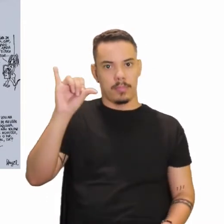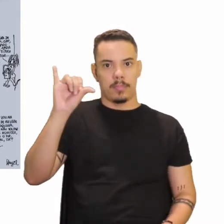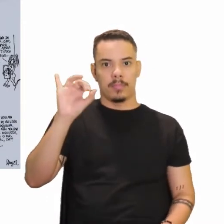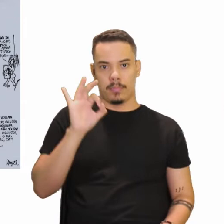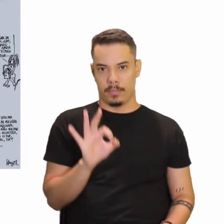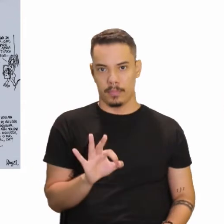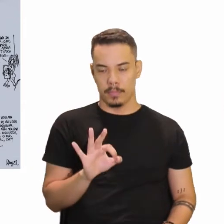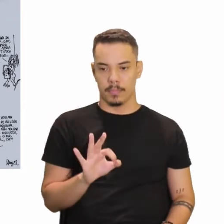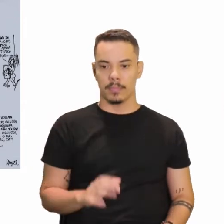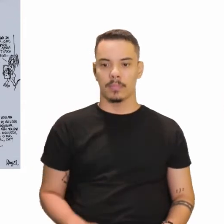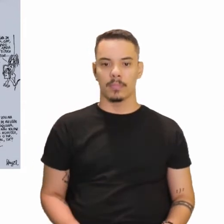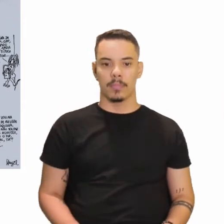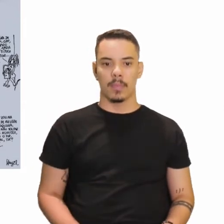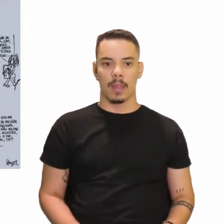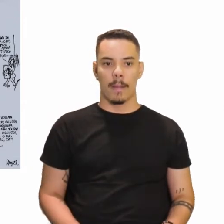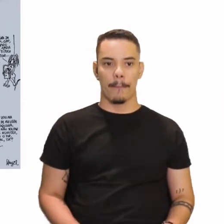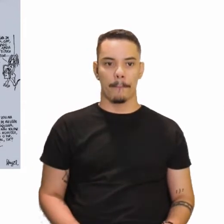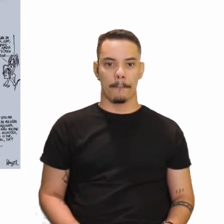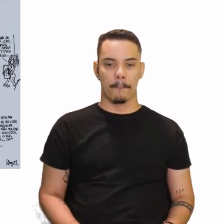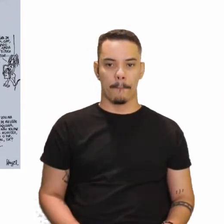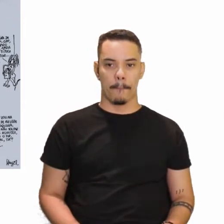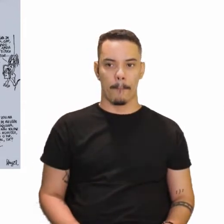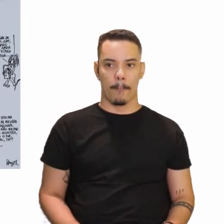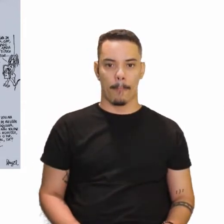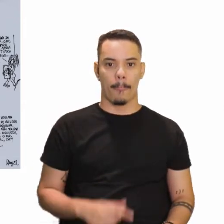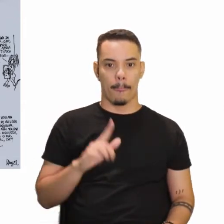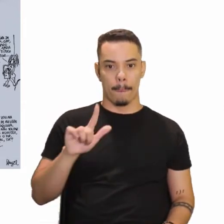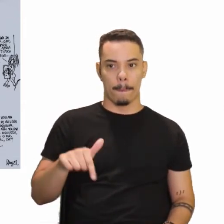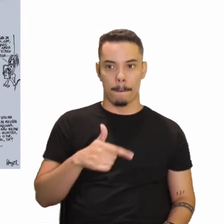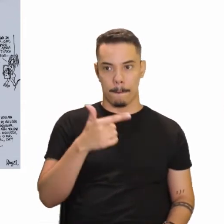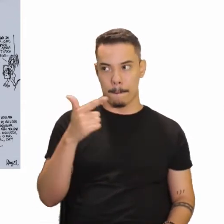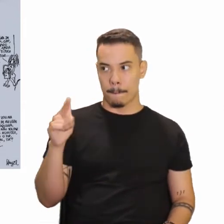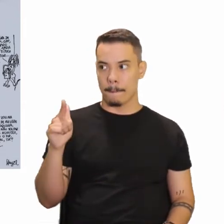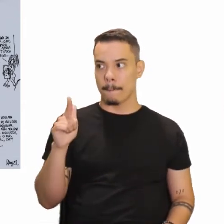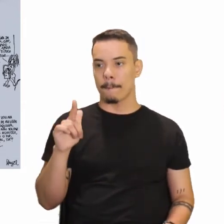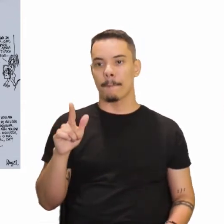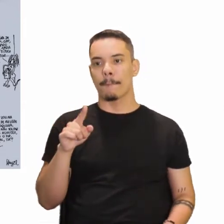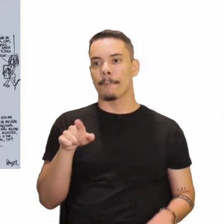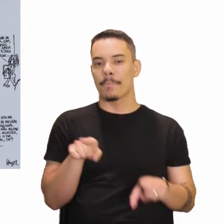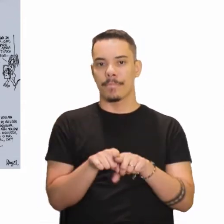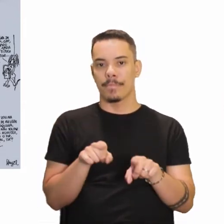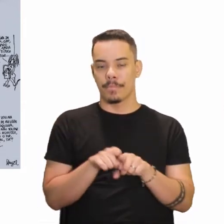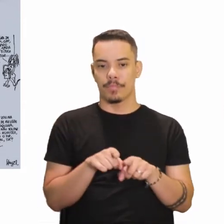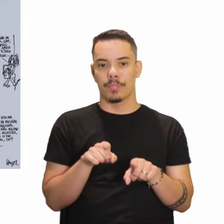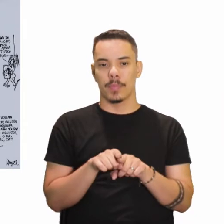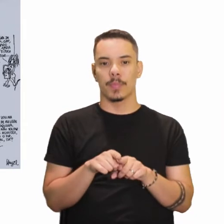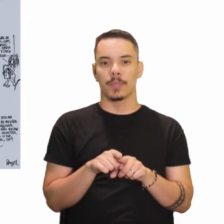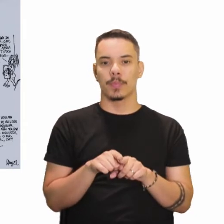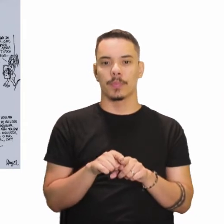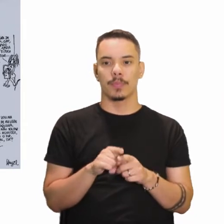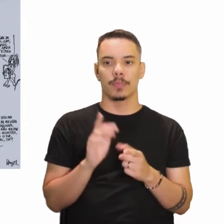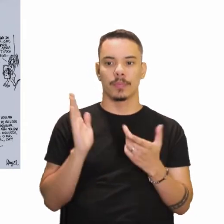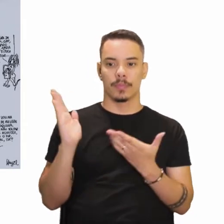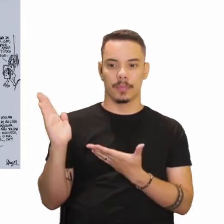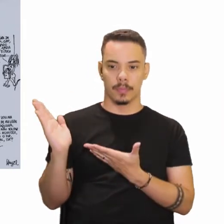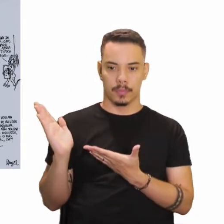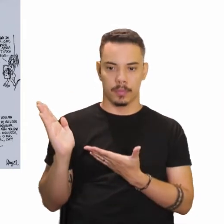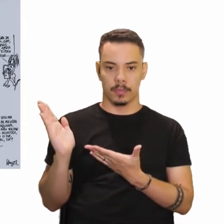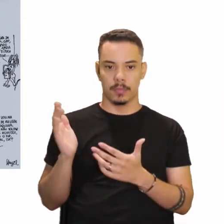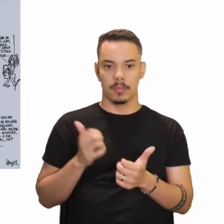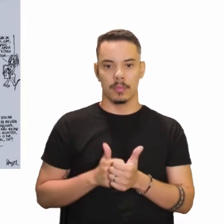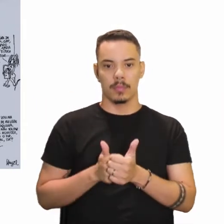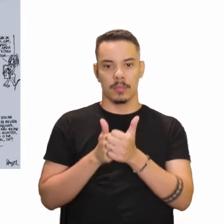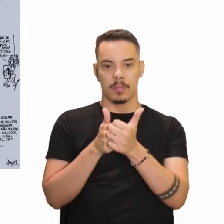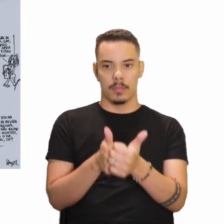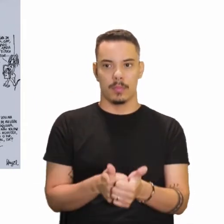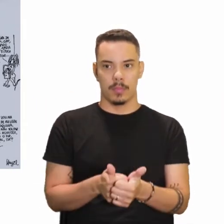certo outras outro cartão aqui para vocês ó que venha acompanhado do que